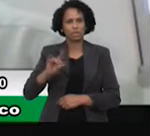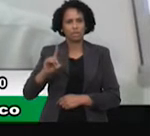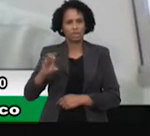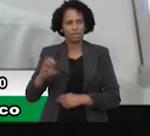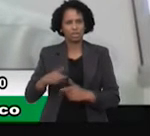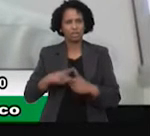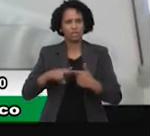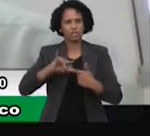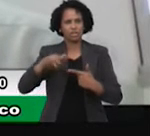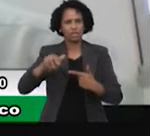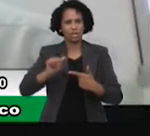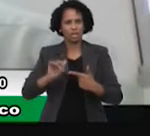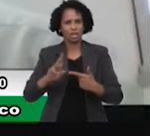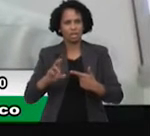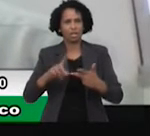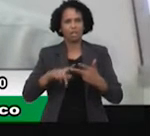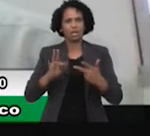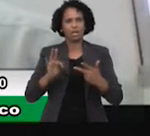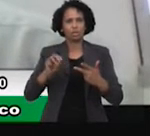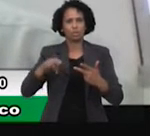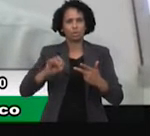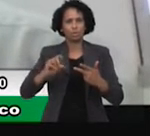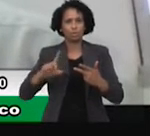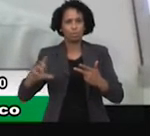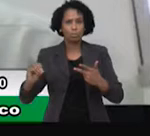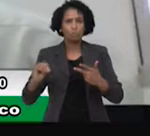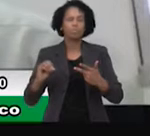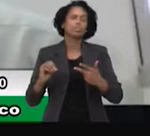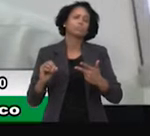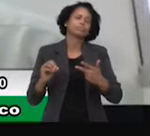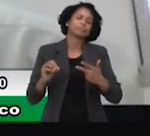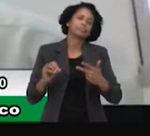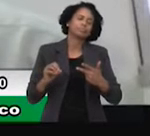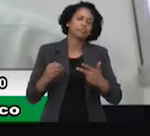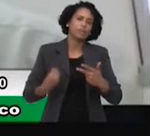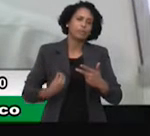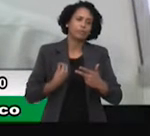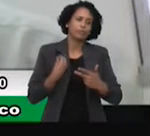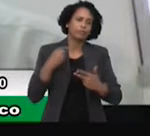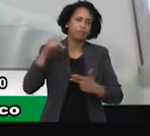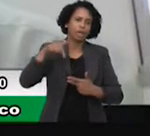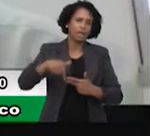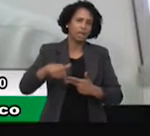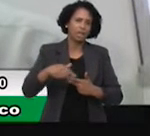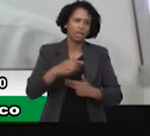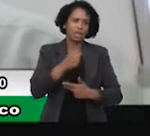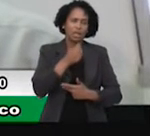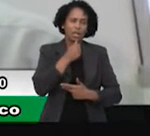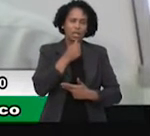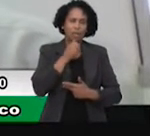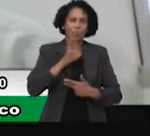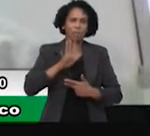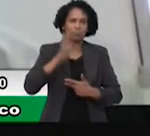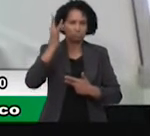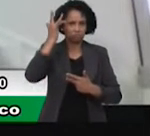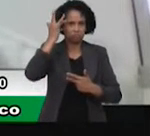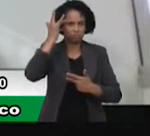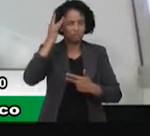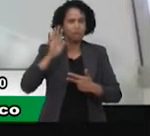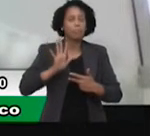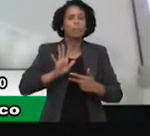Toniolo, que não pôde ficar até agora, mas eu quero citar aqui o De Paula, o vereador De Paula, que